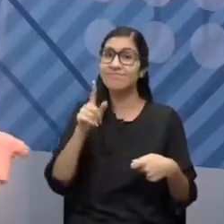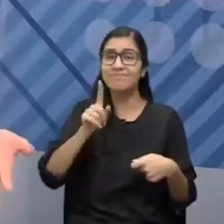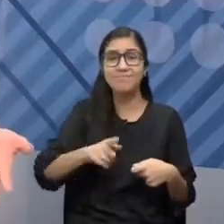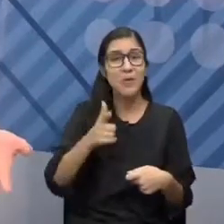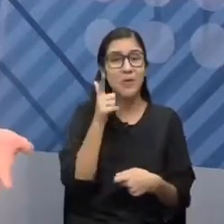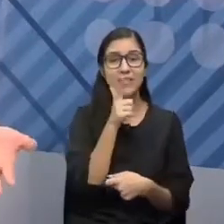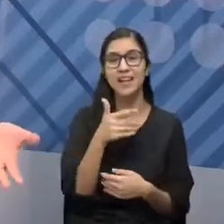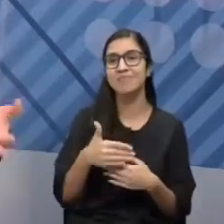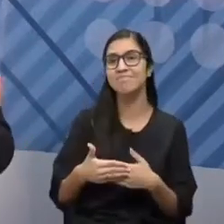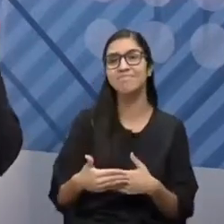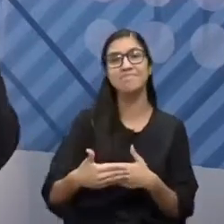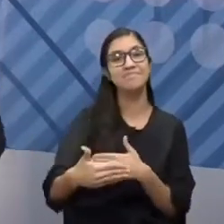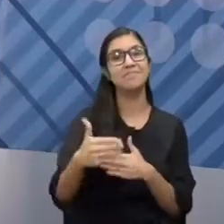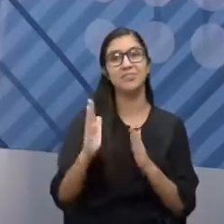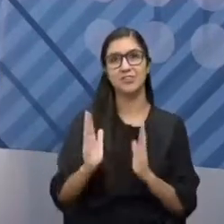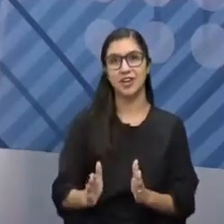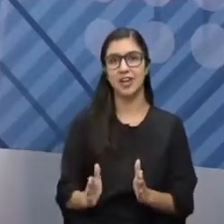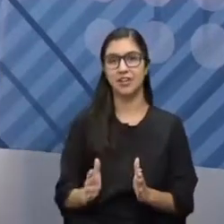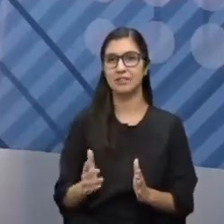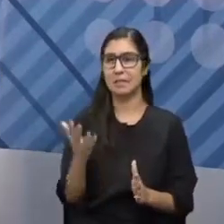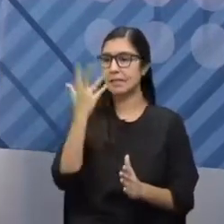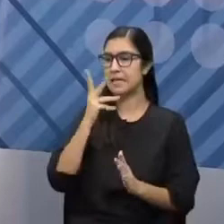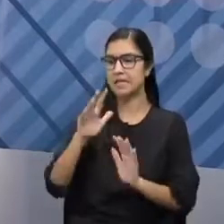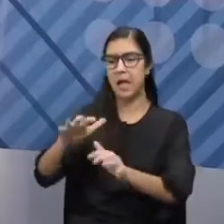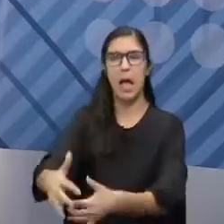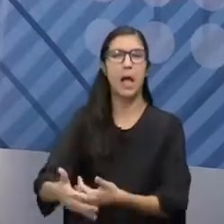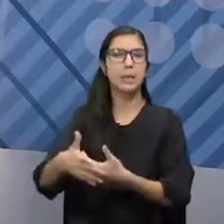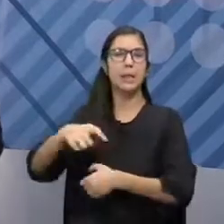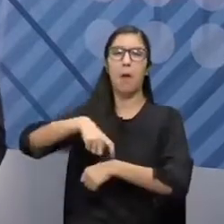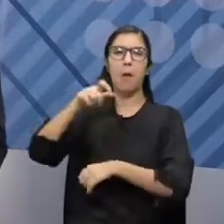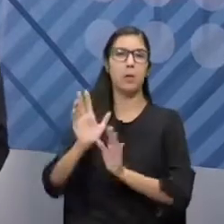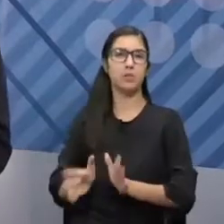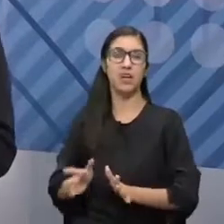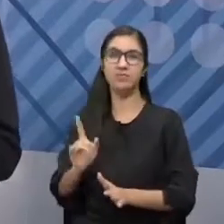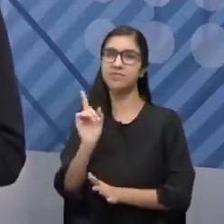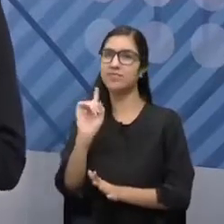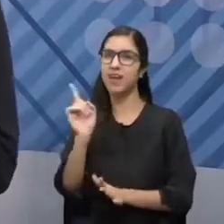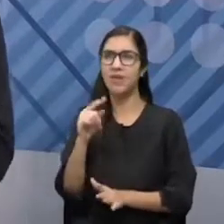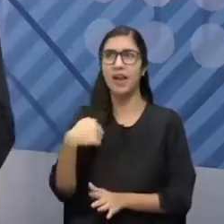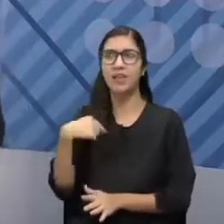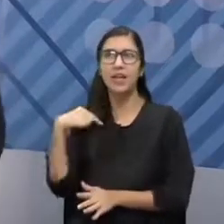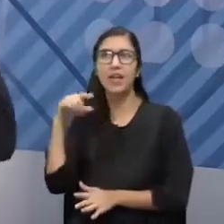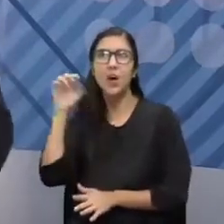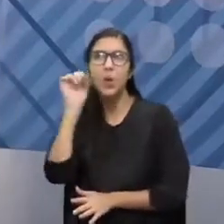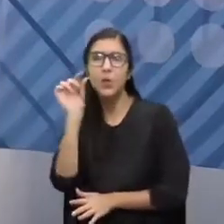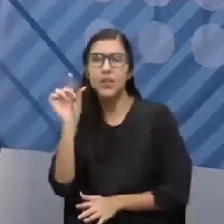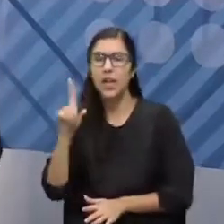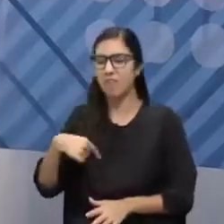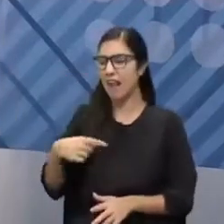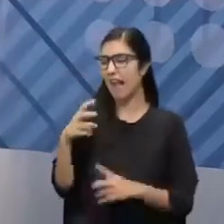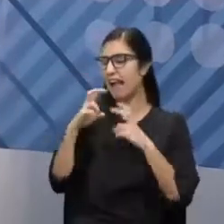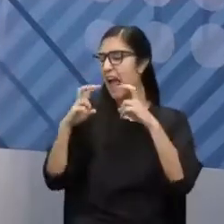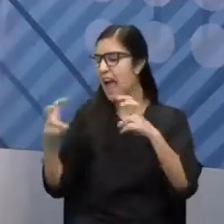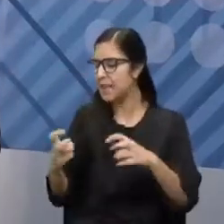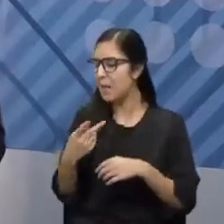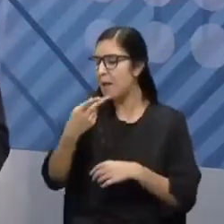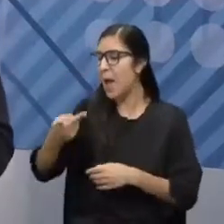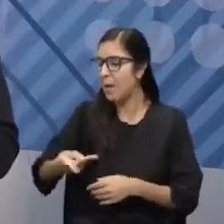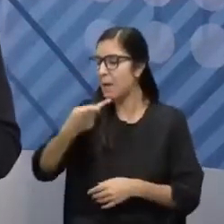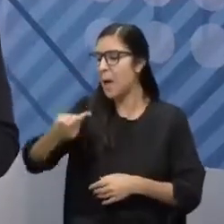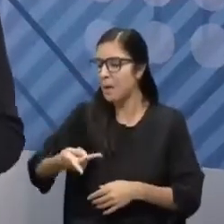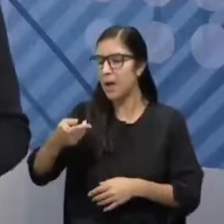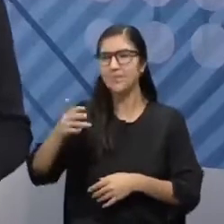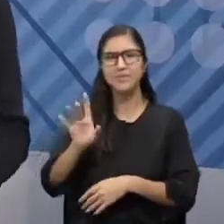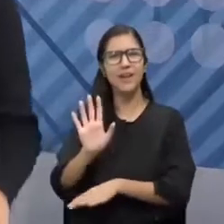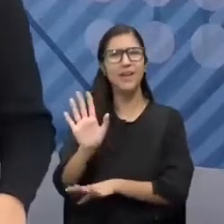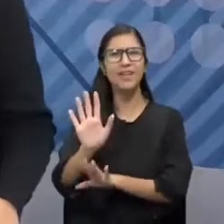do caminho. Não se pega numa criança bruscamente, ela tem um pequeno resíduo, não se fala gritando com essa